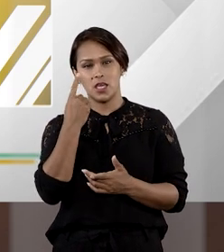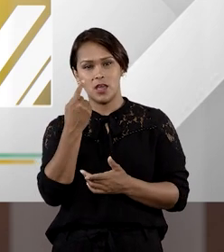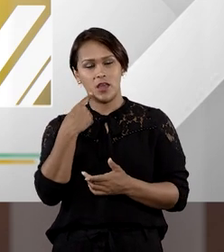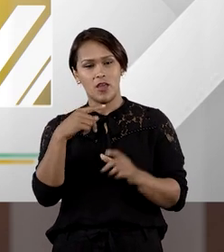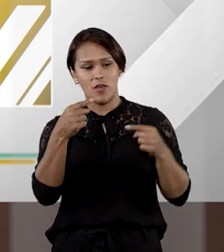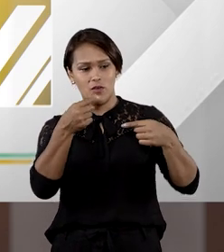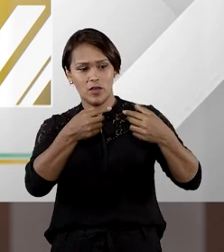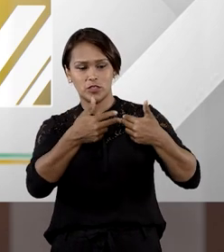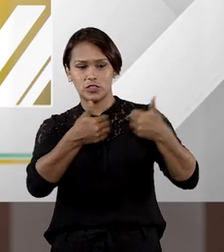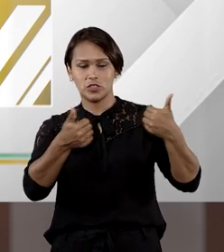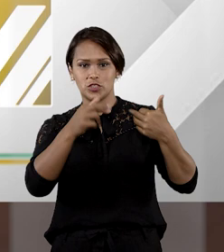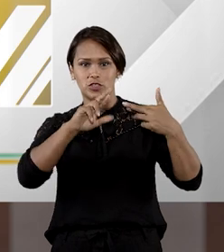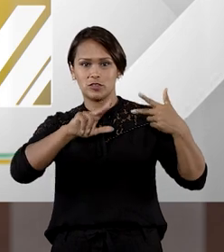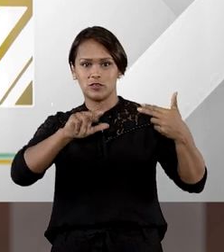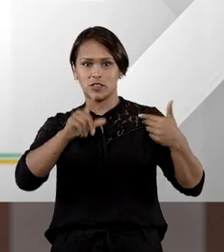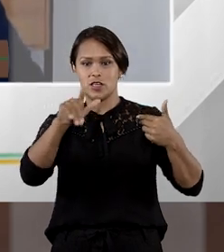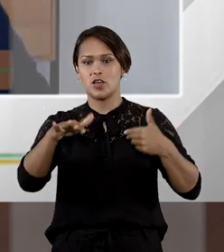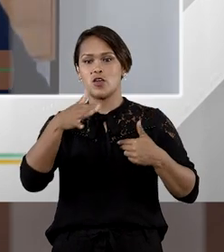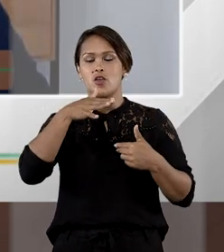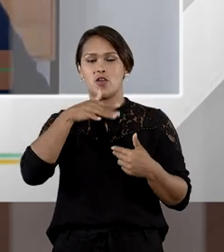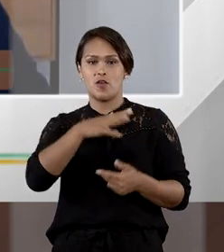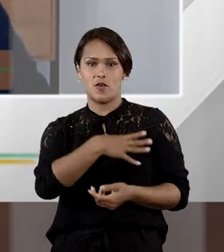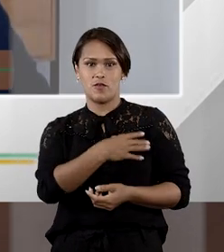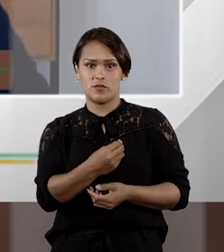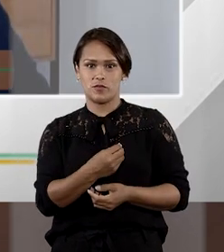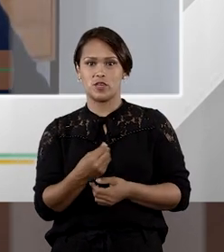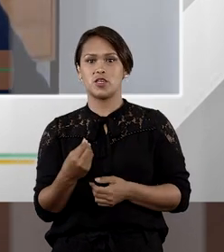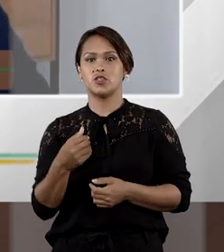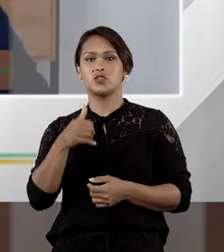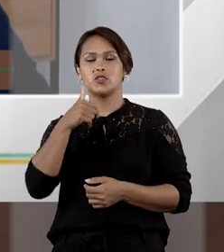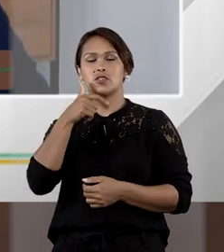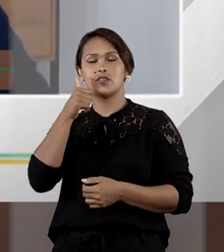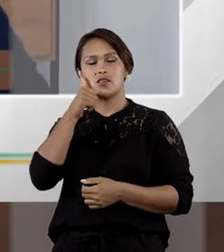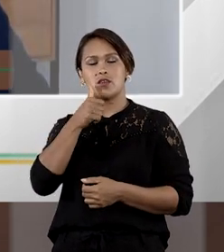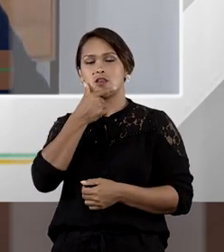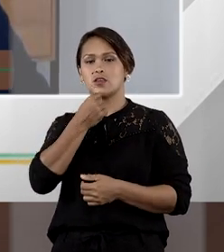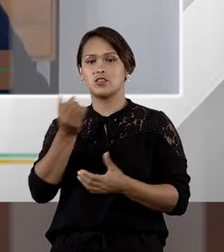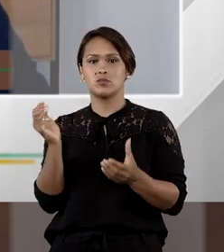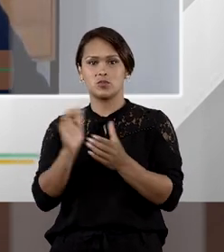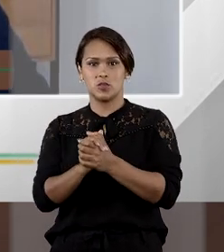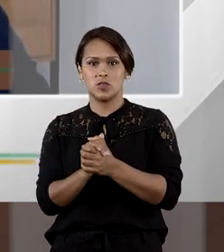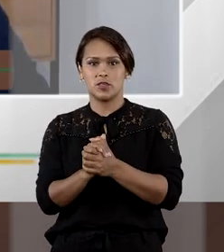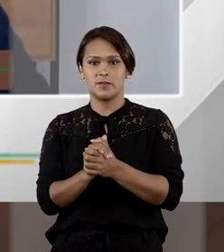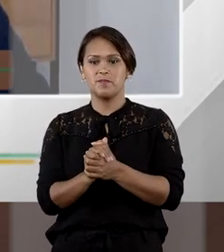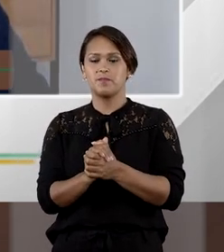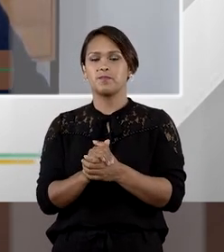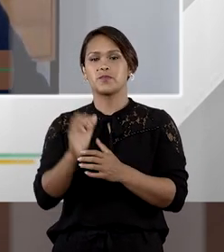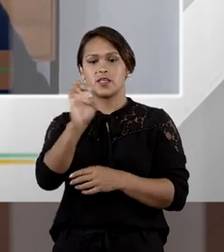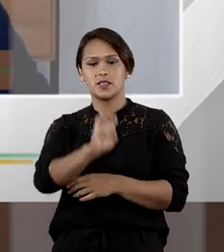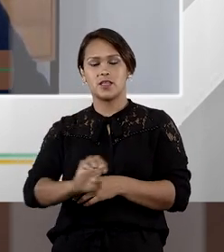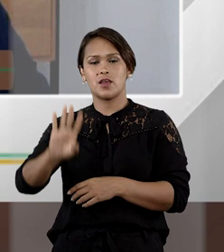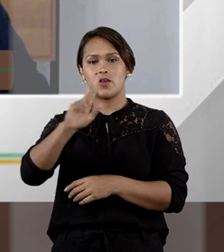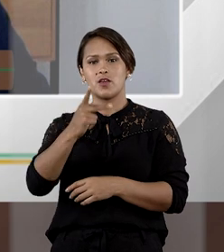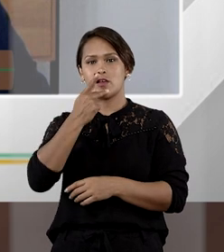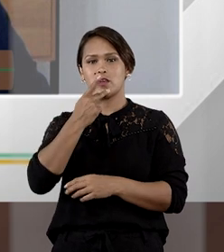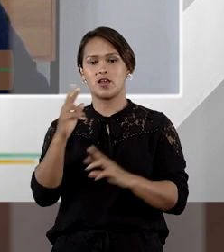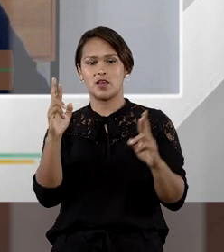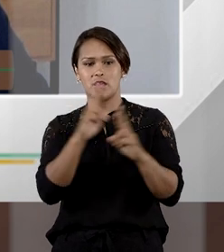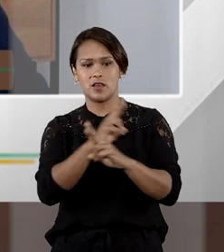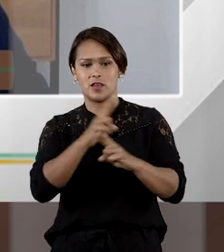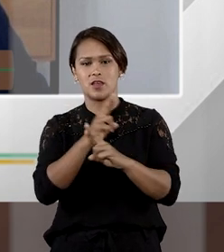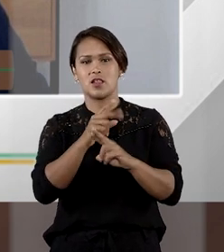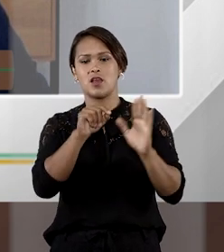gente fazer uma distinção em relação aos filhos e em relação aos cônjuges e companheiros, né? Na Europa se fala muito de